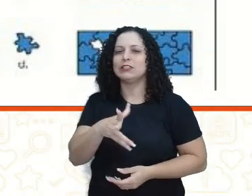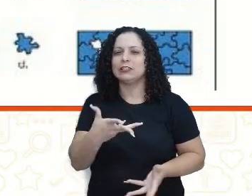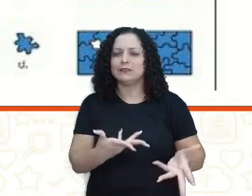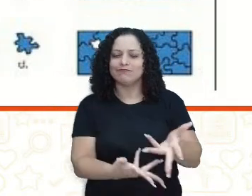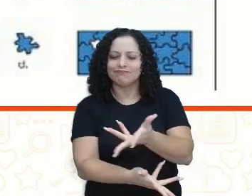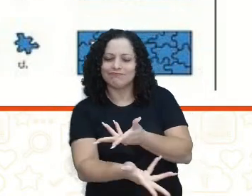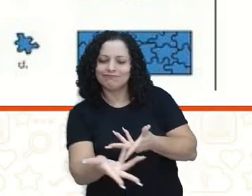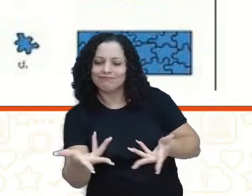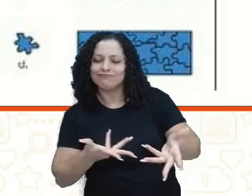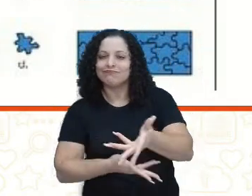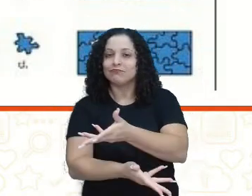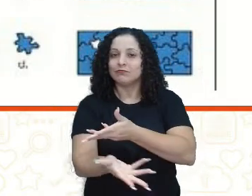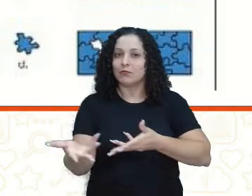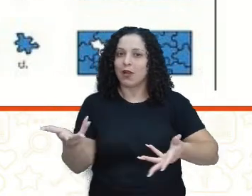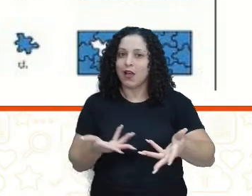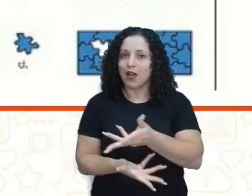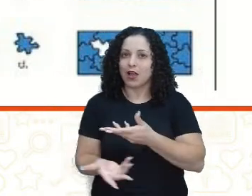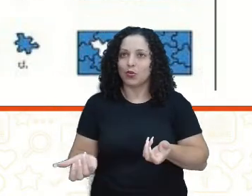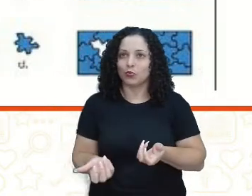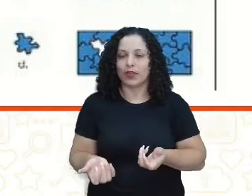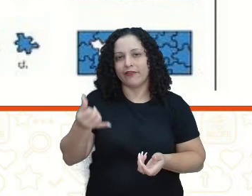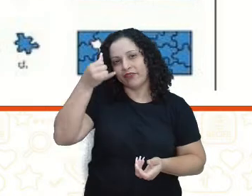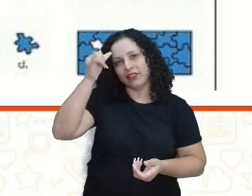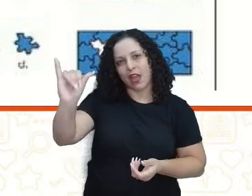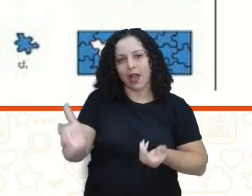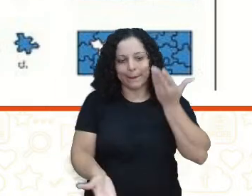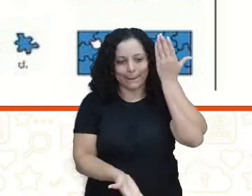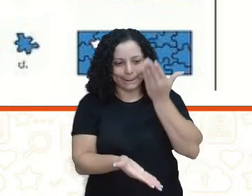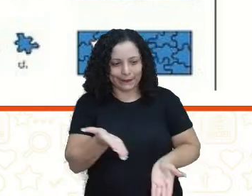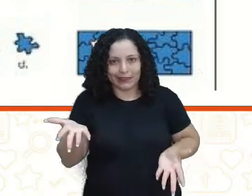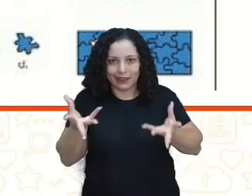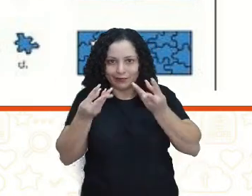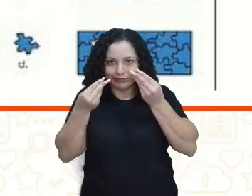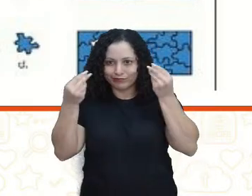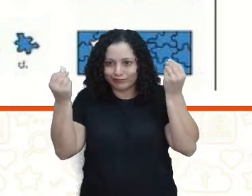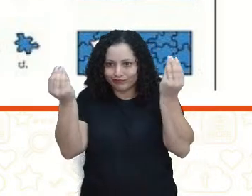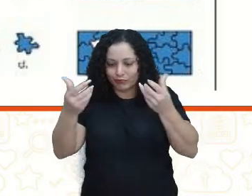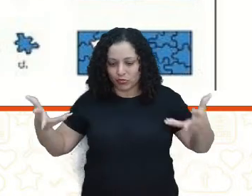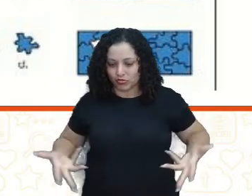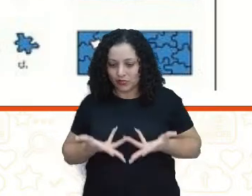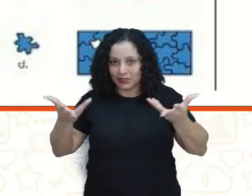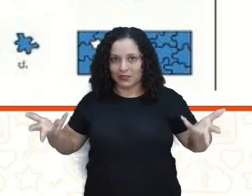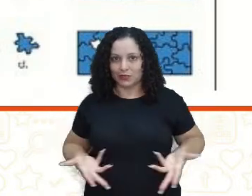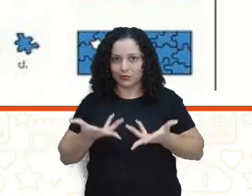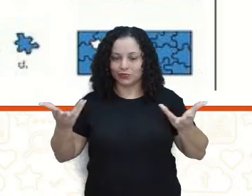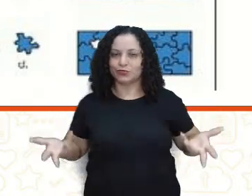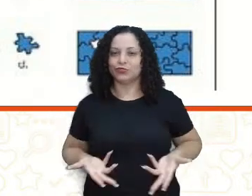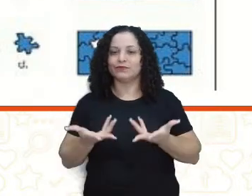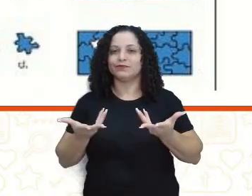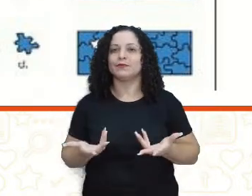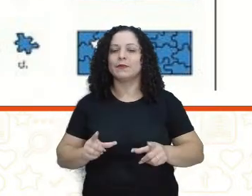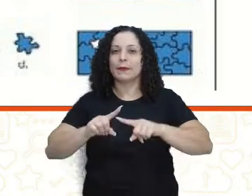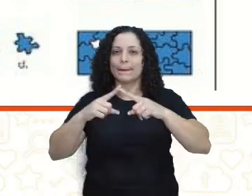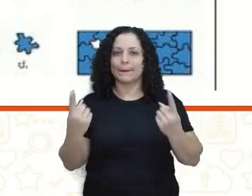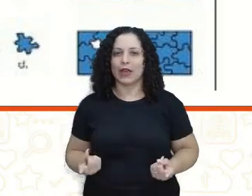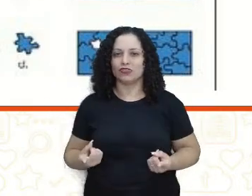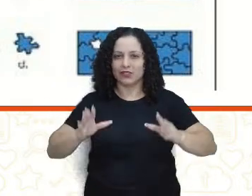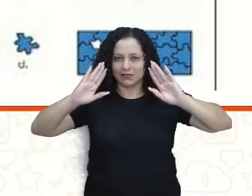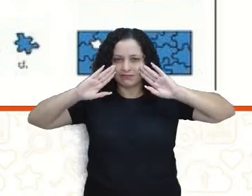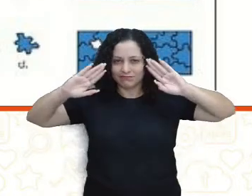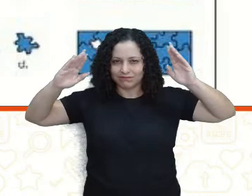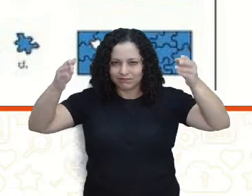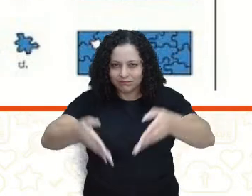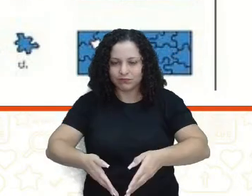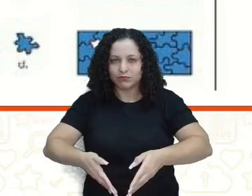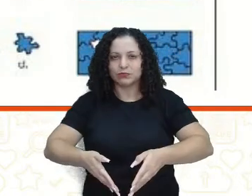trabalho não se perder diante de todos os estímulos que a gente tem numa mesma atividade. Mas na atenção seletiva, de verdade, é